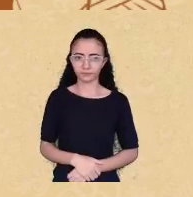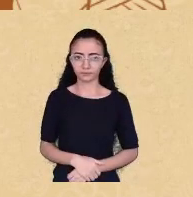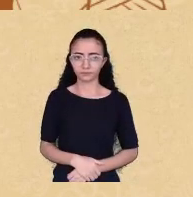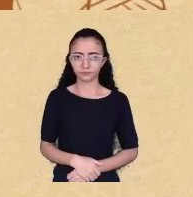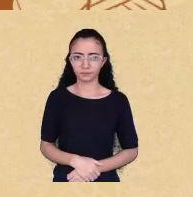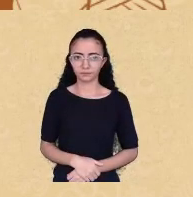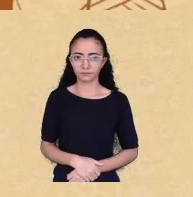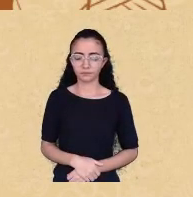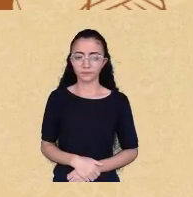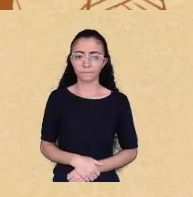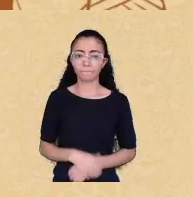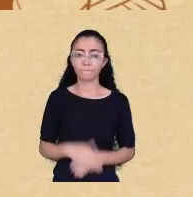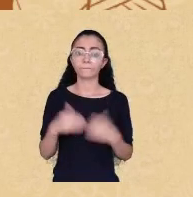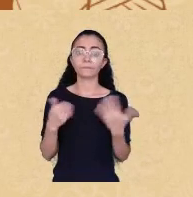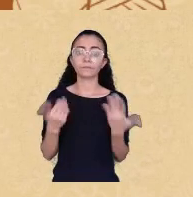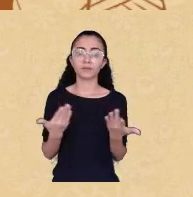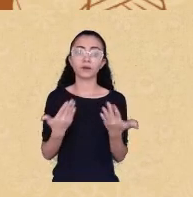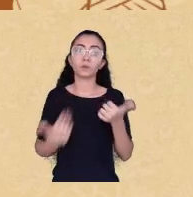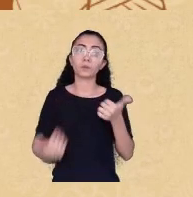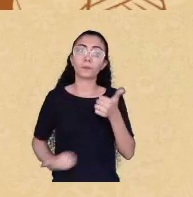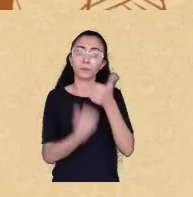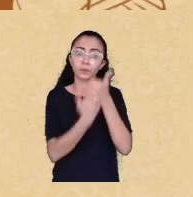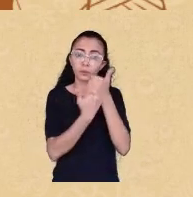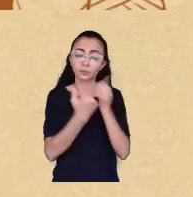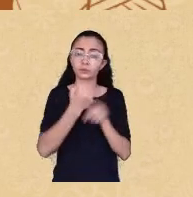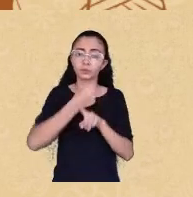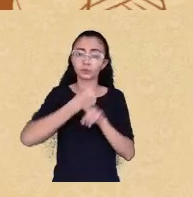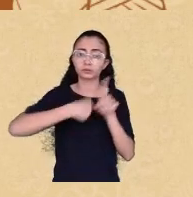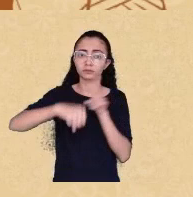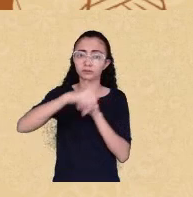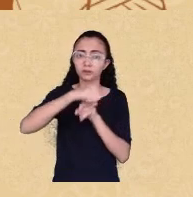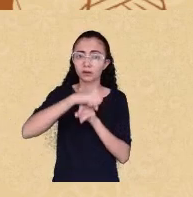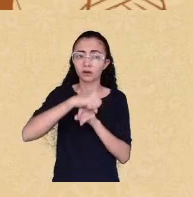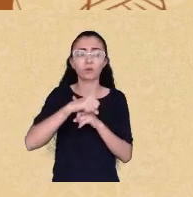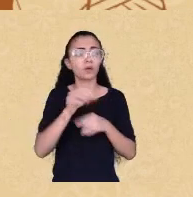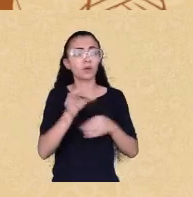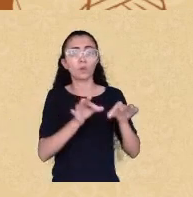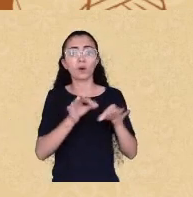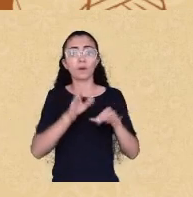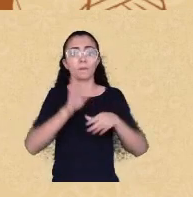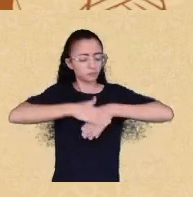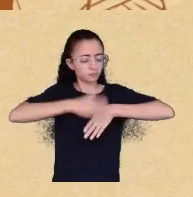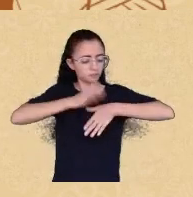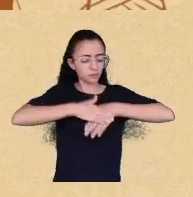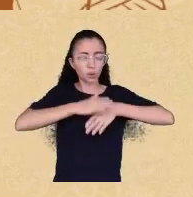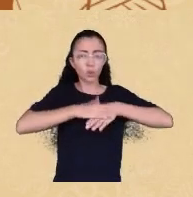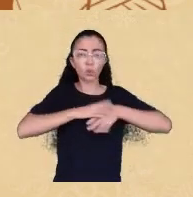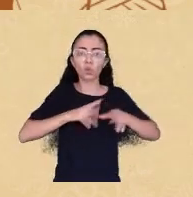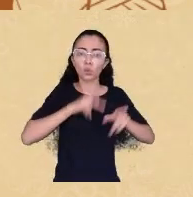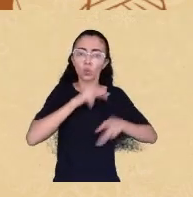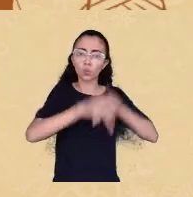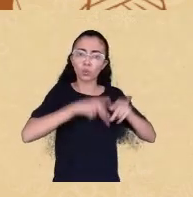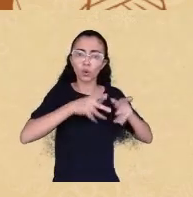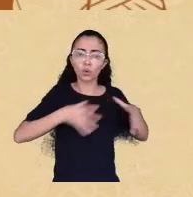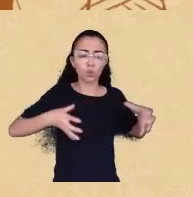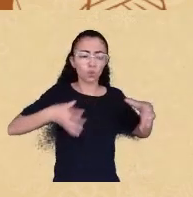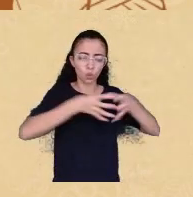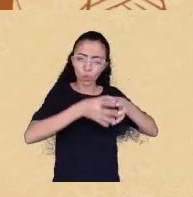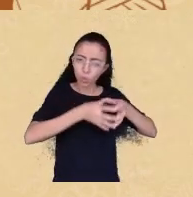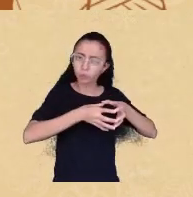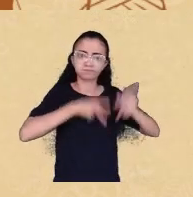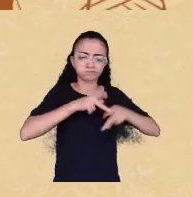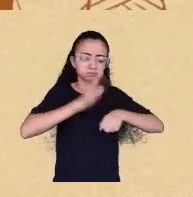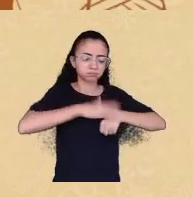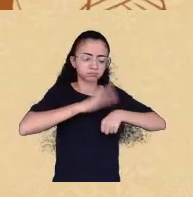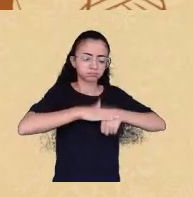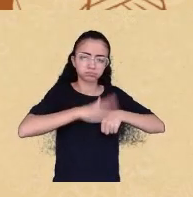para esse apoio social como uma auto-organização também. Diferentemente, por exemplo, da Índia,